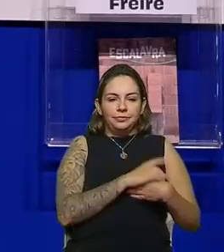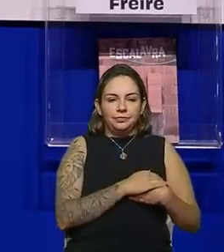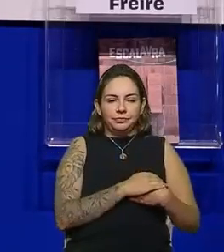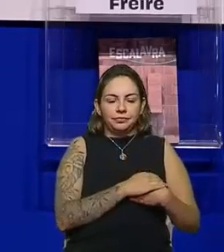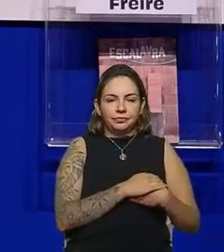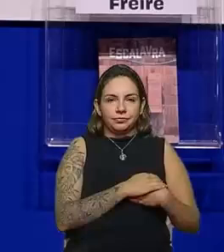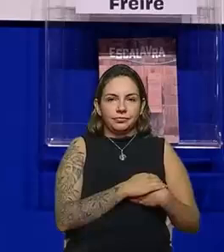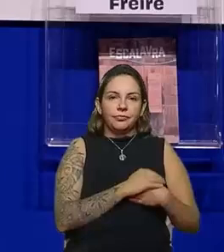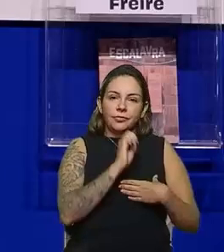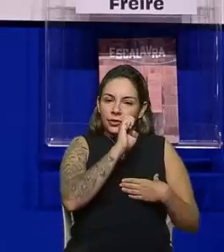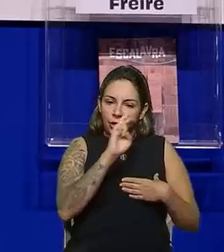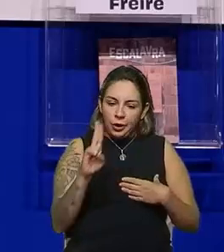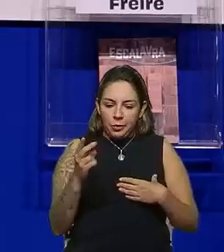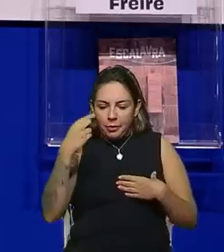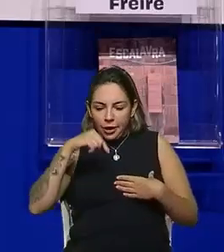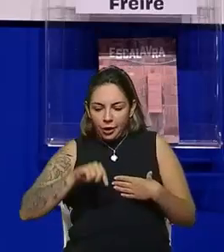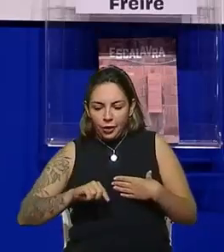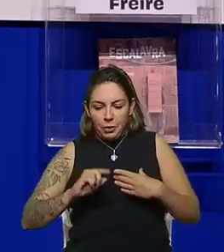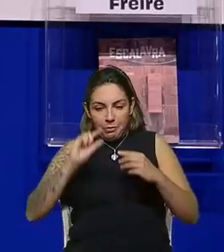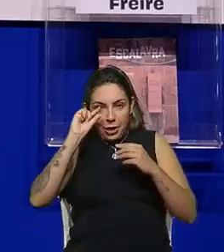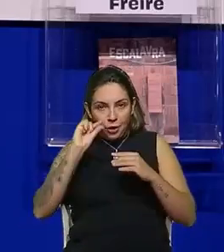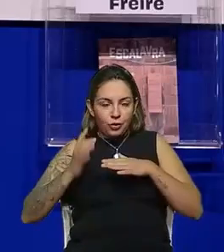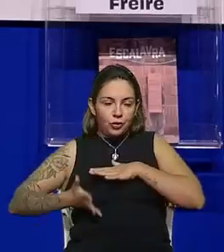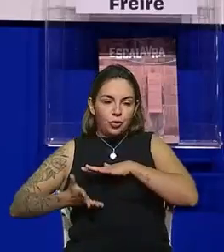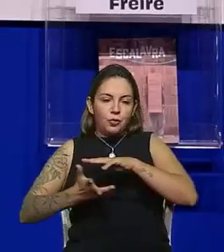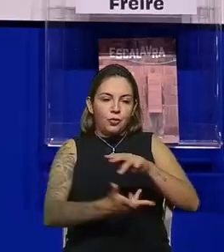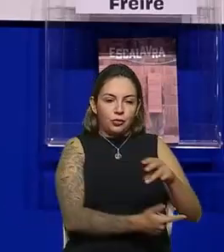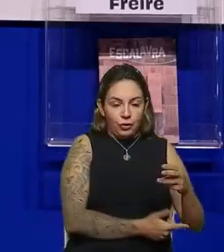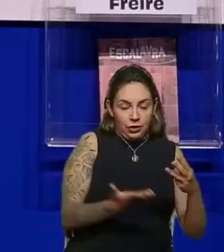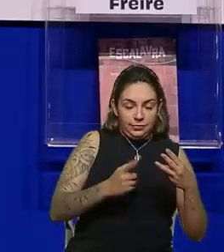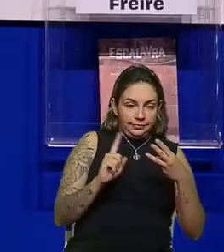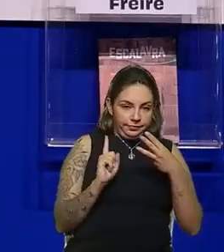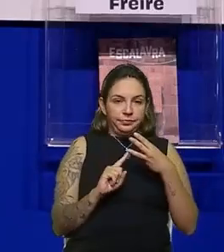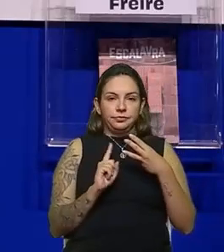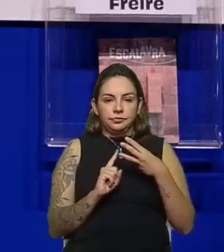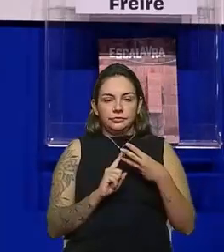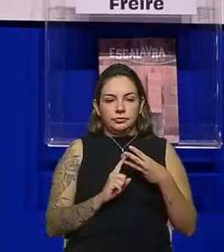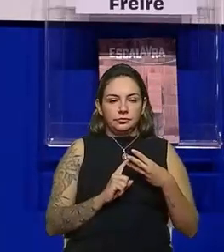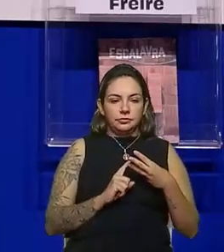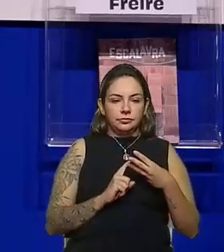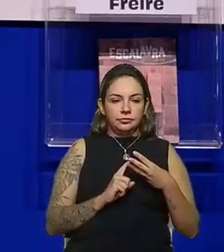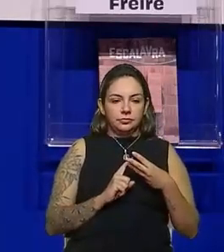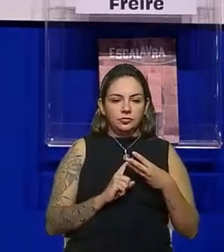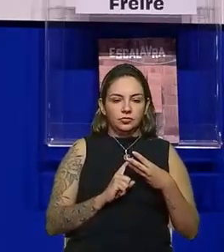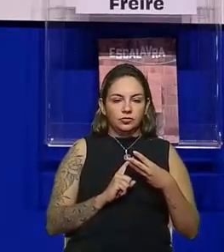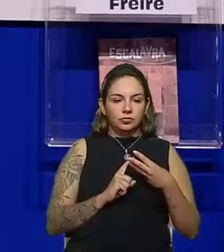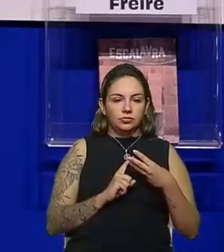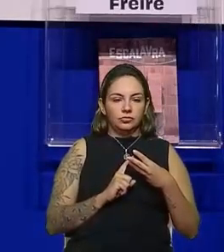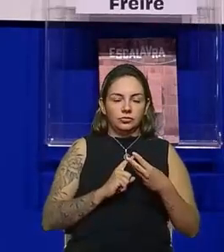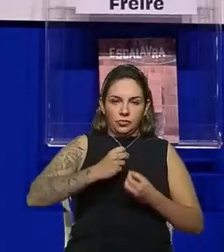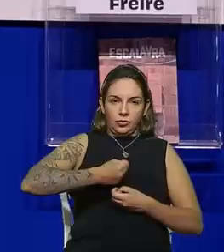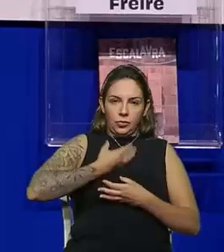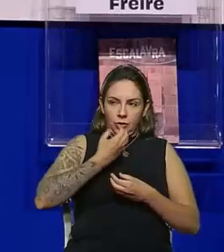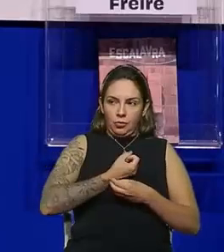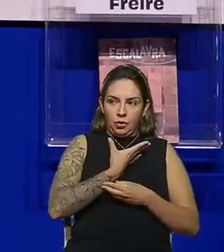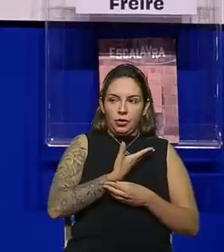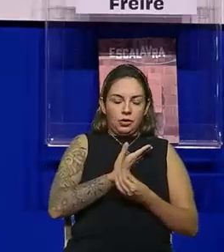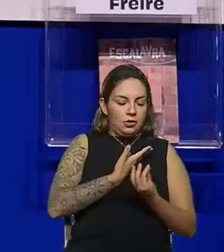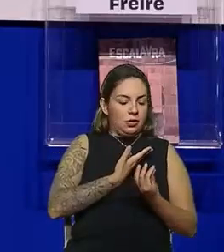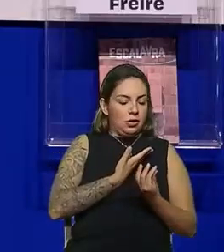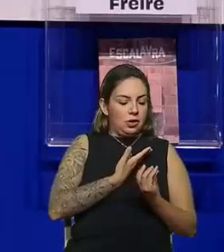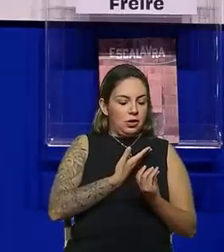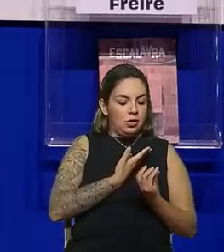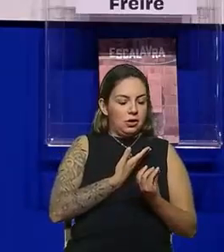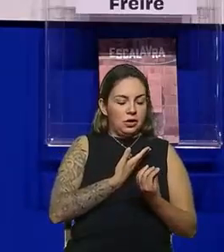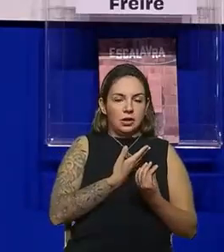eu menor do que o mundo. E neste A Rosa do Povo, no poema Caso do